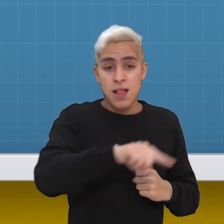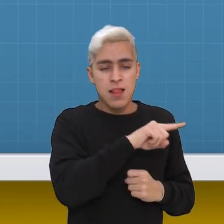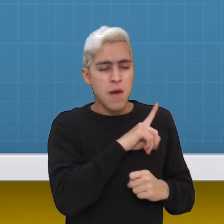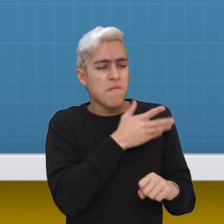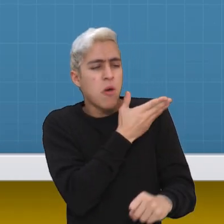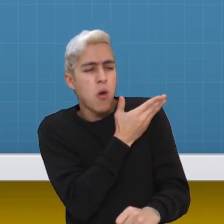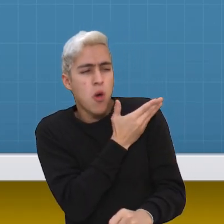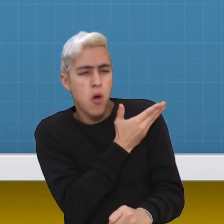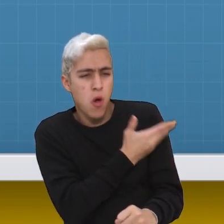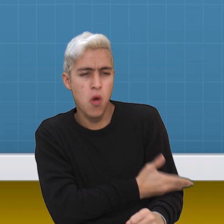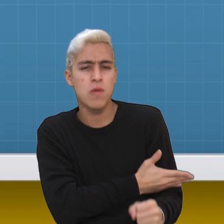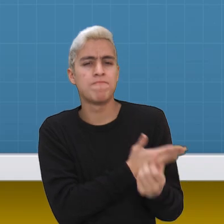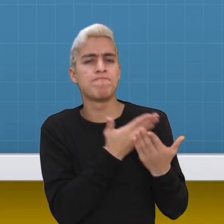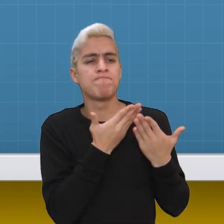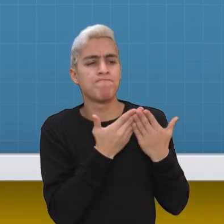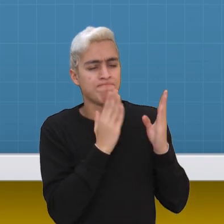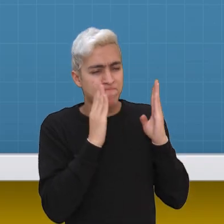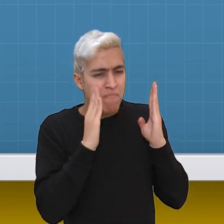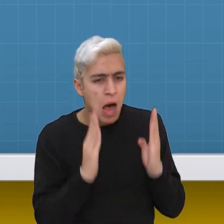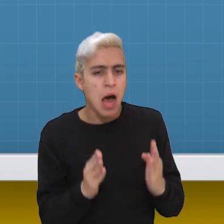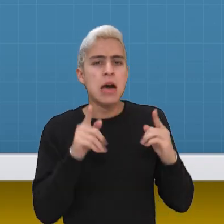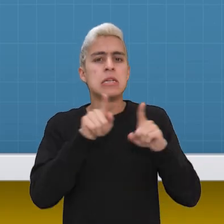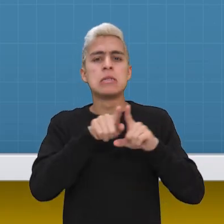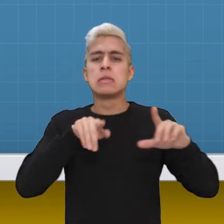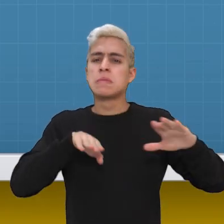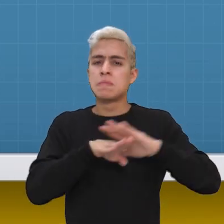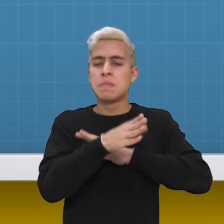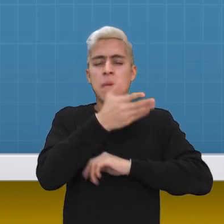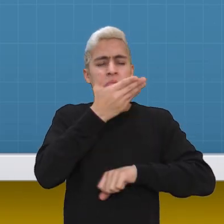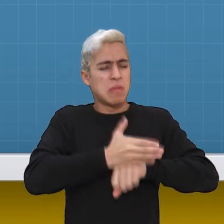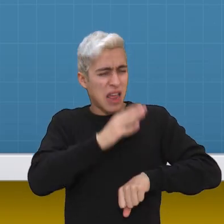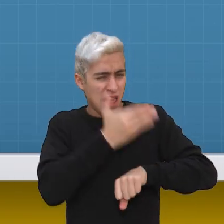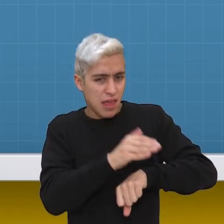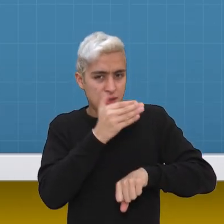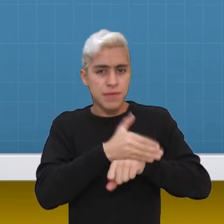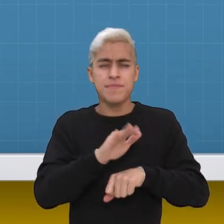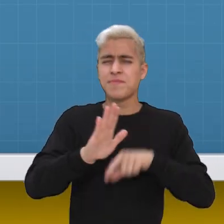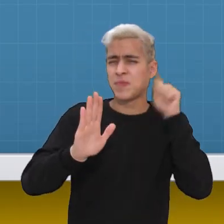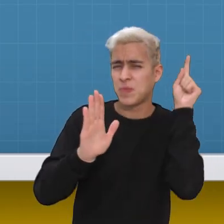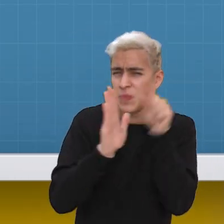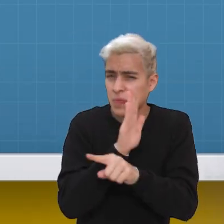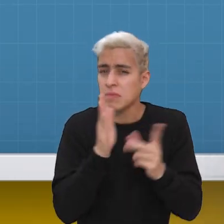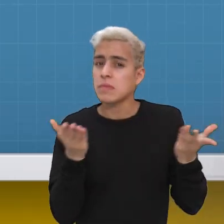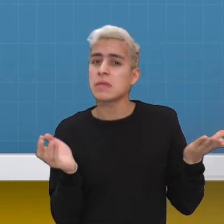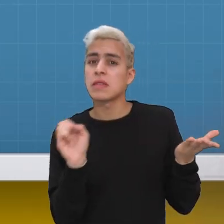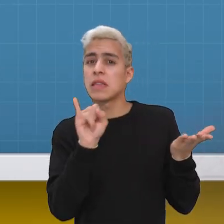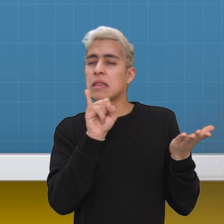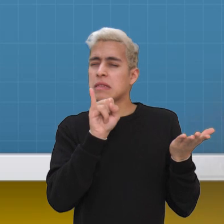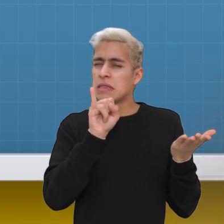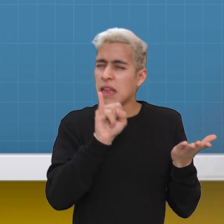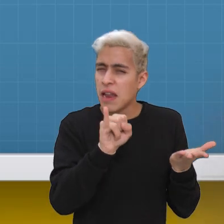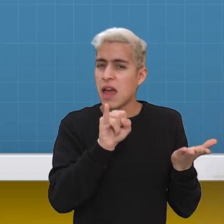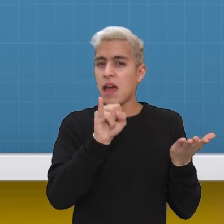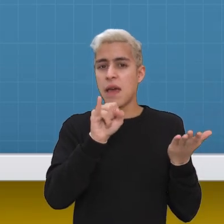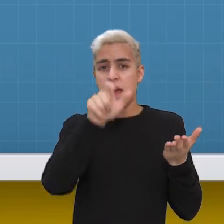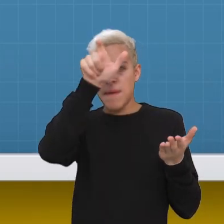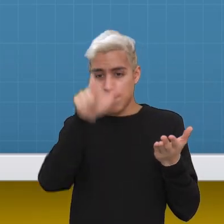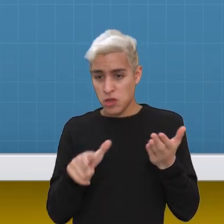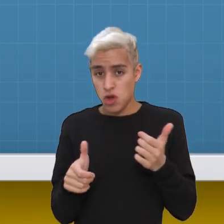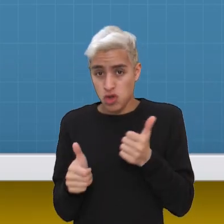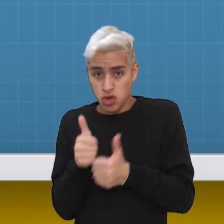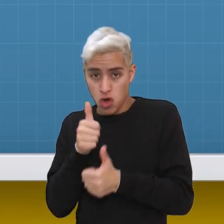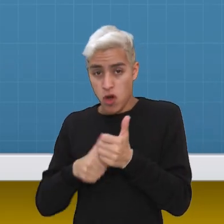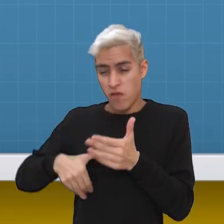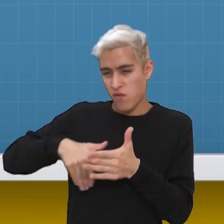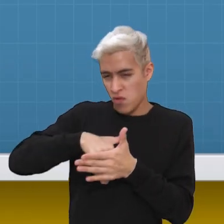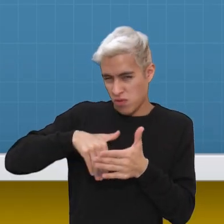ter o nosso hábito de estudo e prática. Pergunta: será que um jogador de